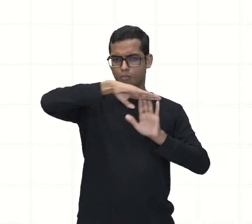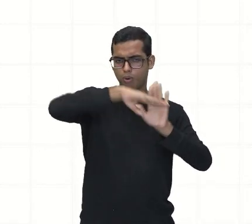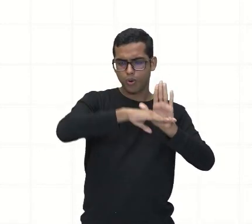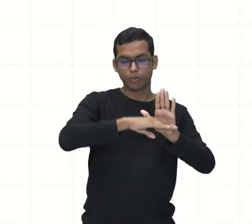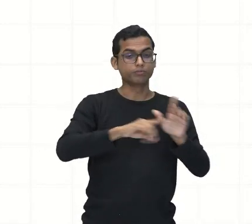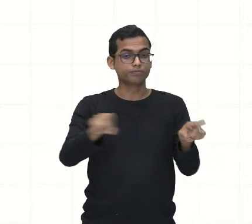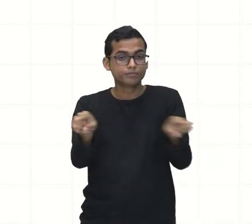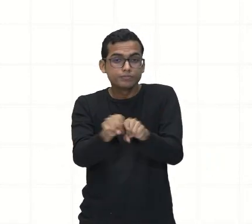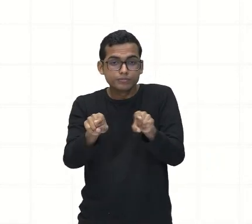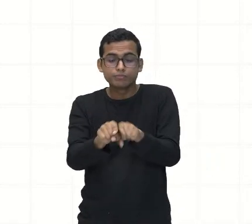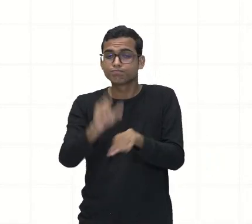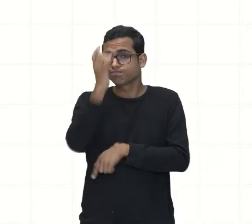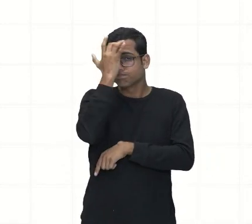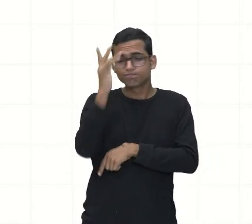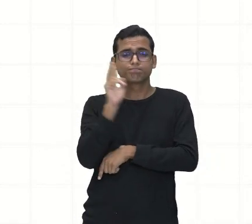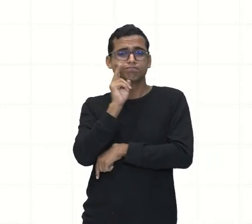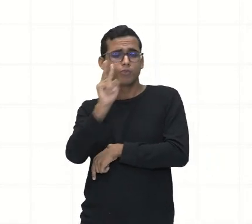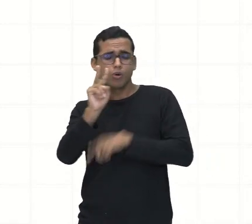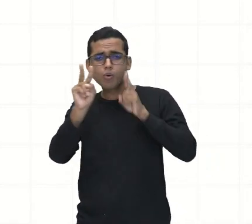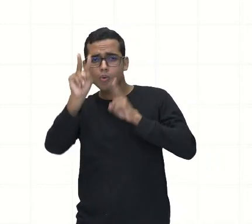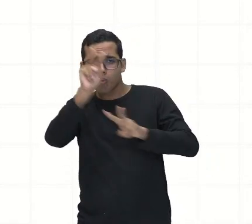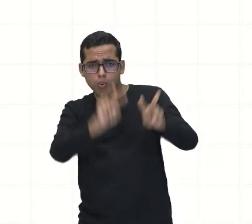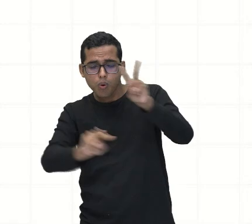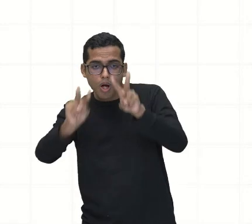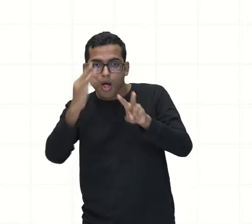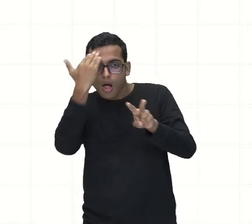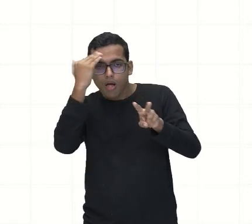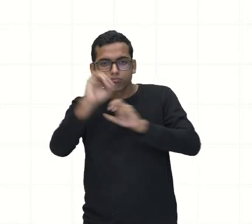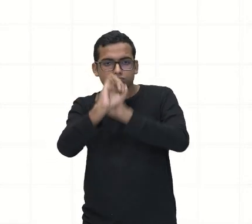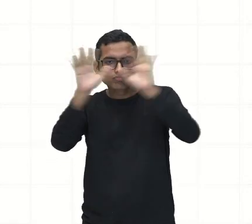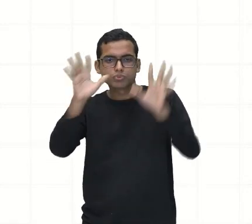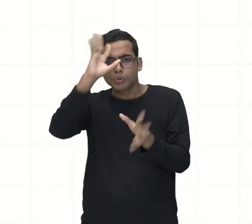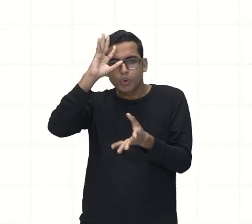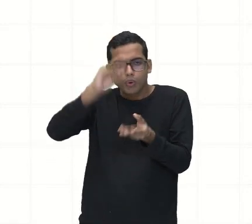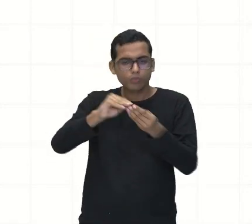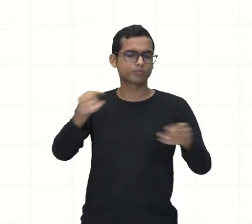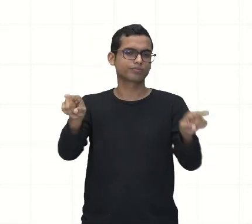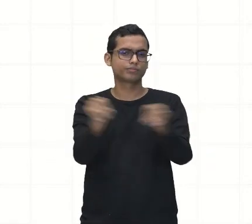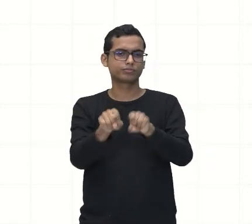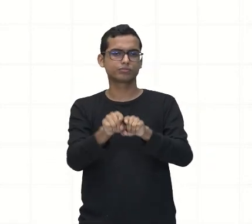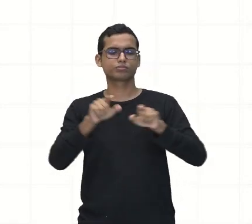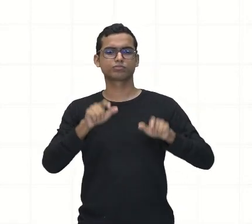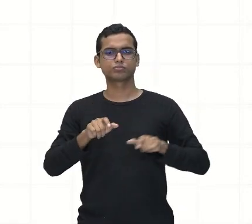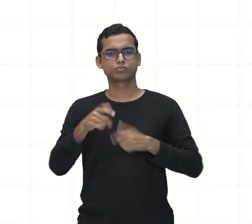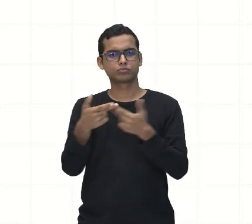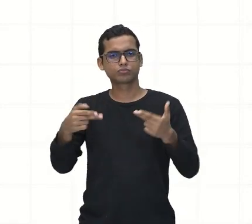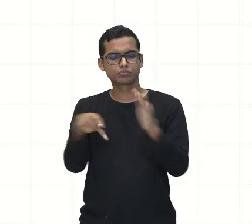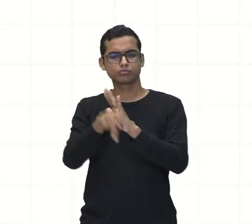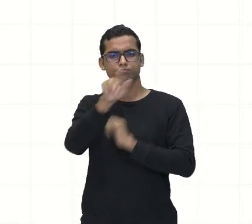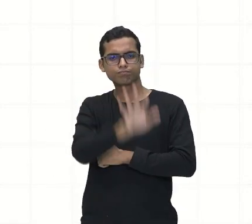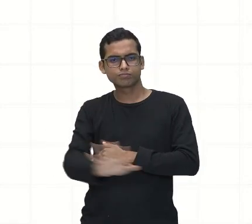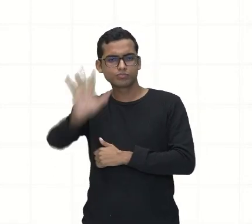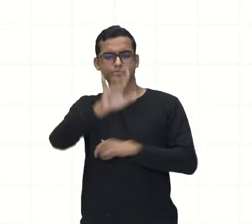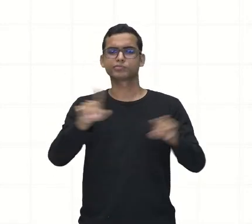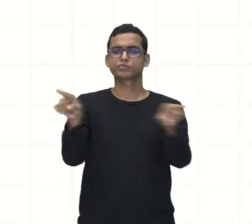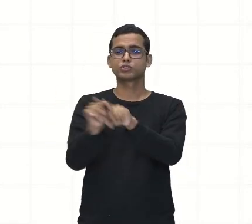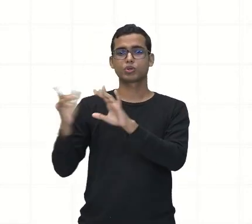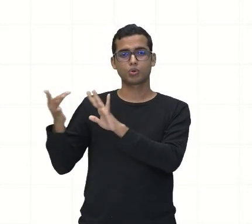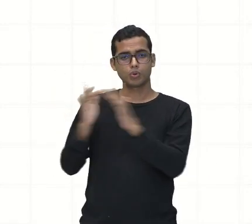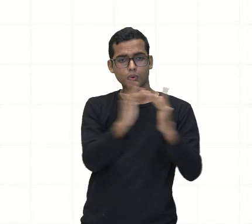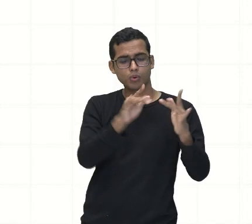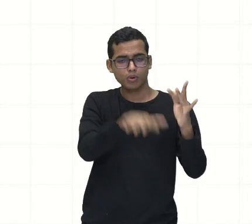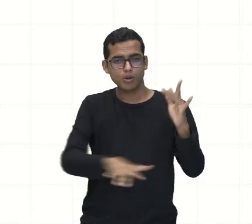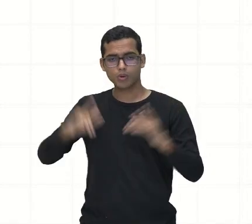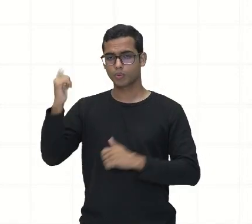tornando mais fácil visualizar padrões espaciais ou tendências em um contexto